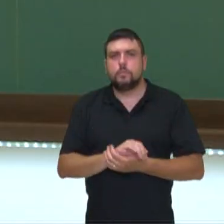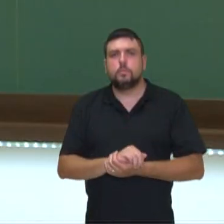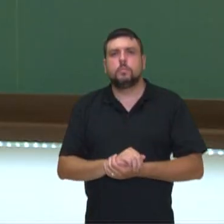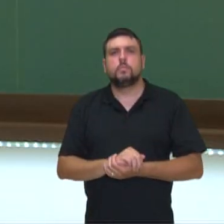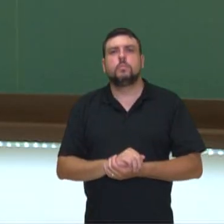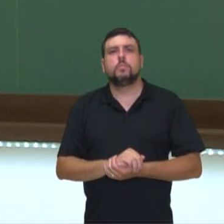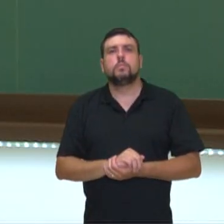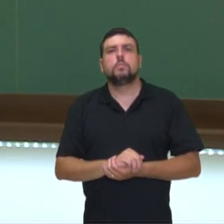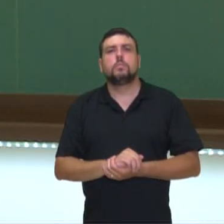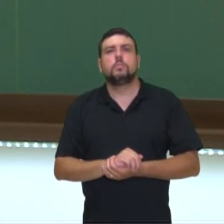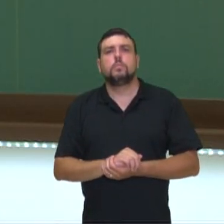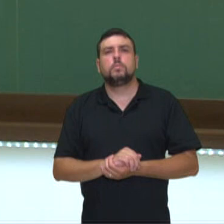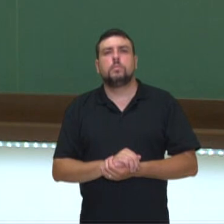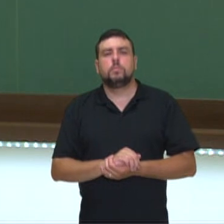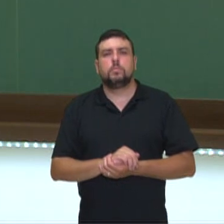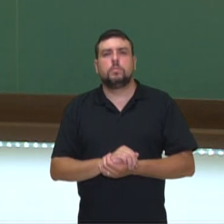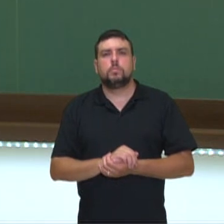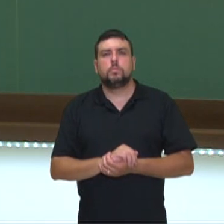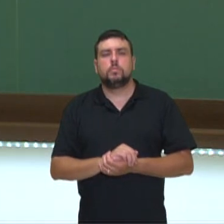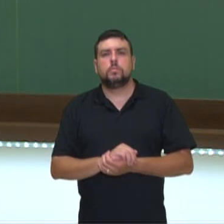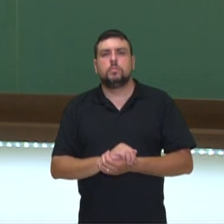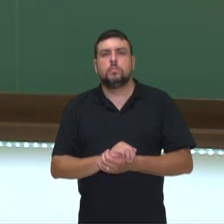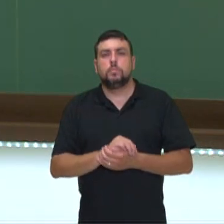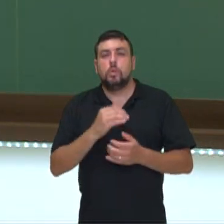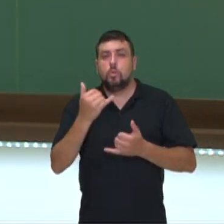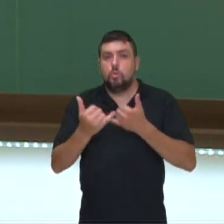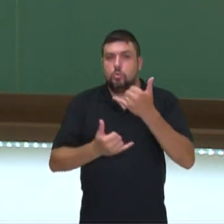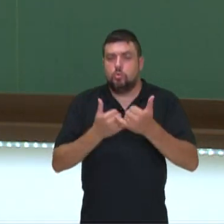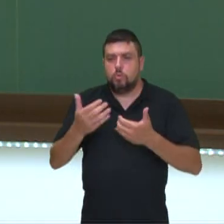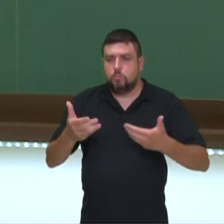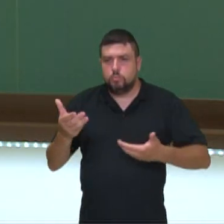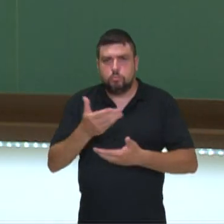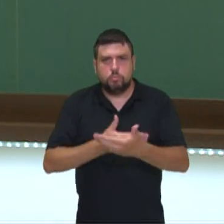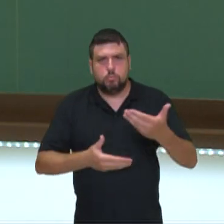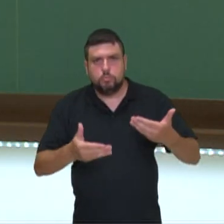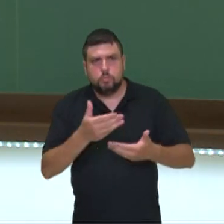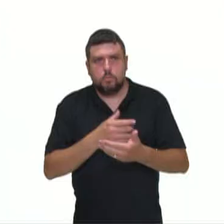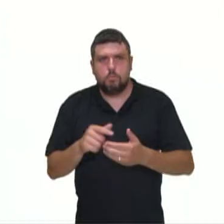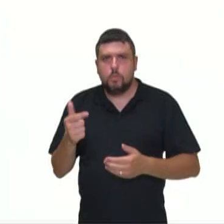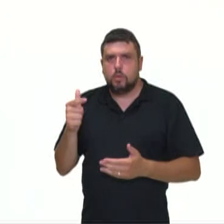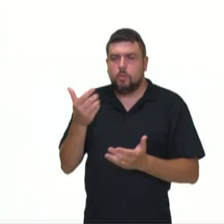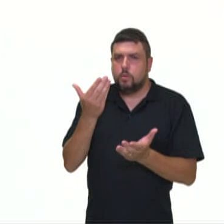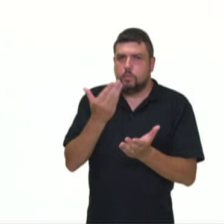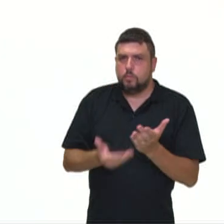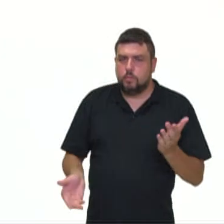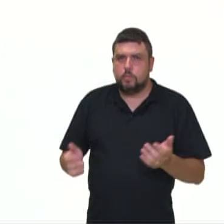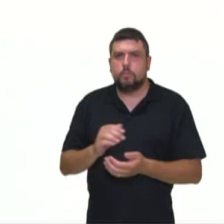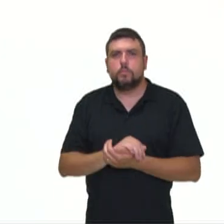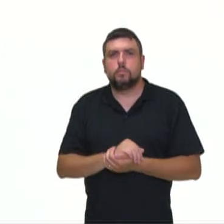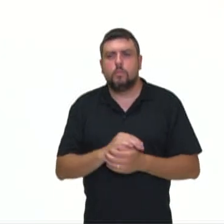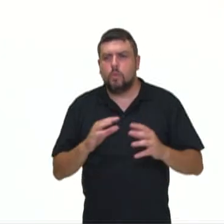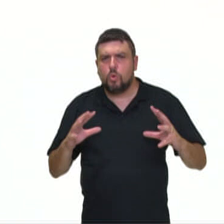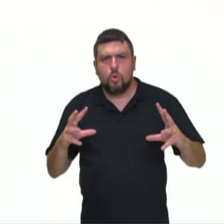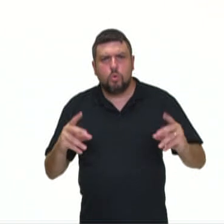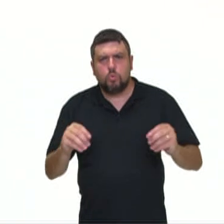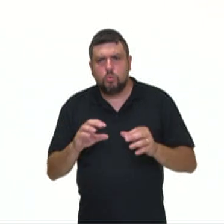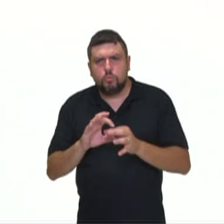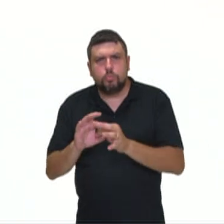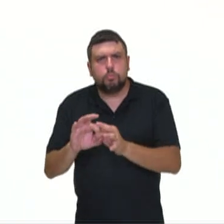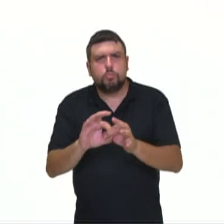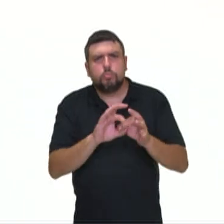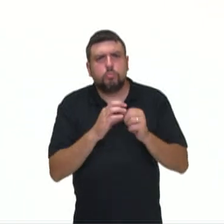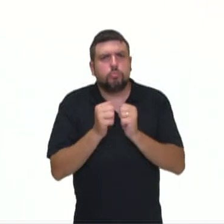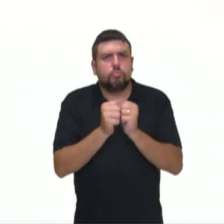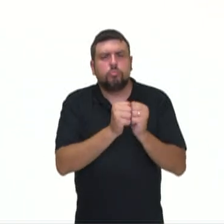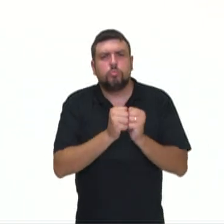Agora, em se tratando dos jogos cooperativos sem perdedores, como o nome está dizendo, todas as pessoas jogam juntas para superar um